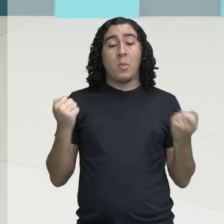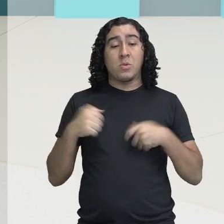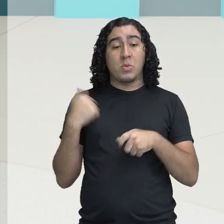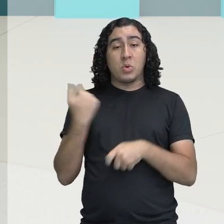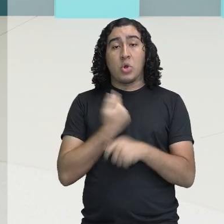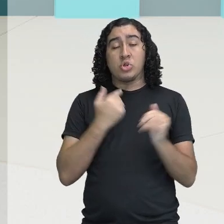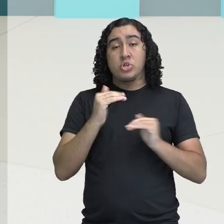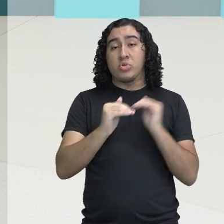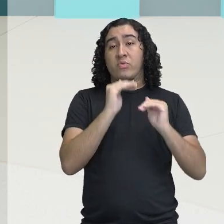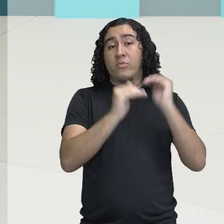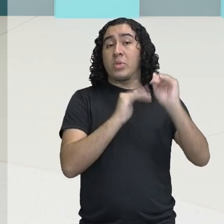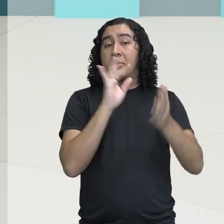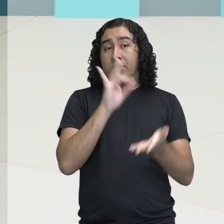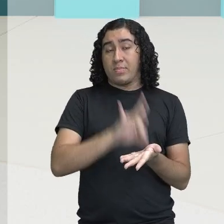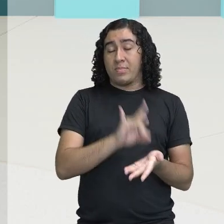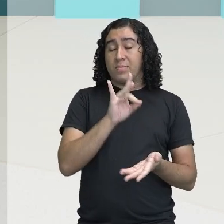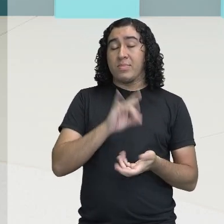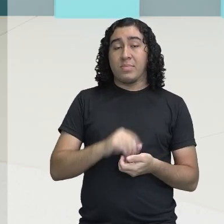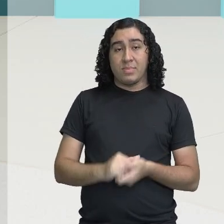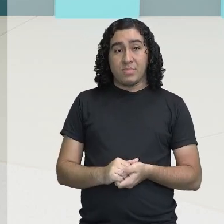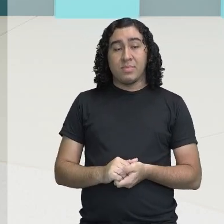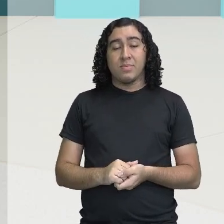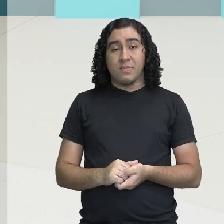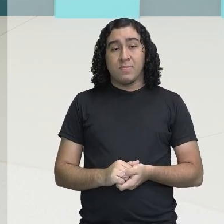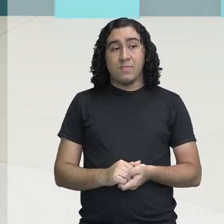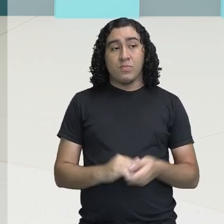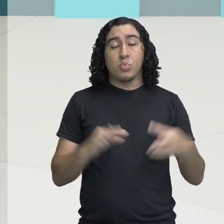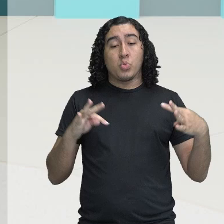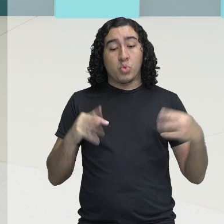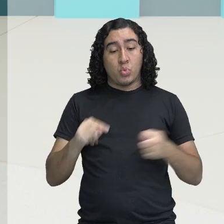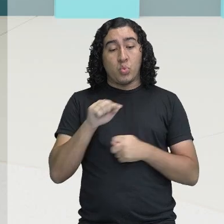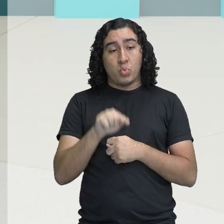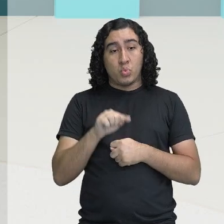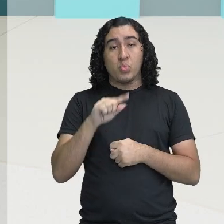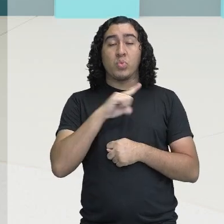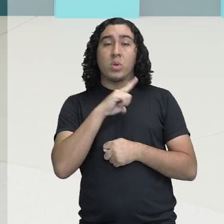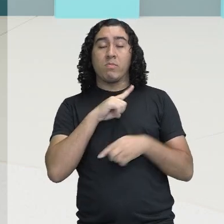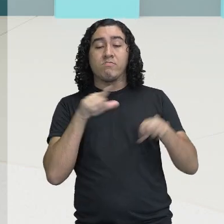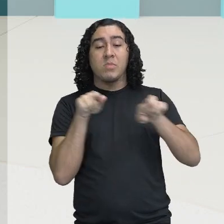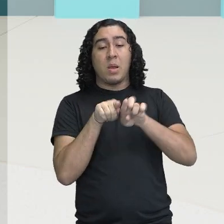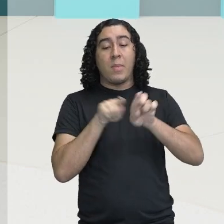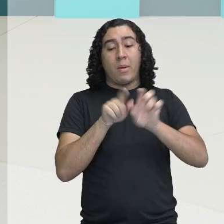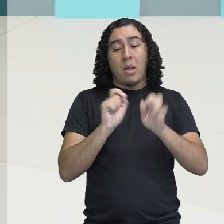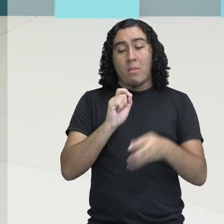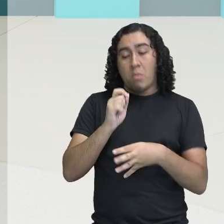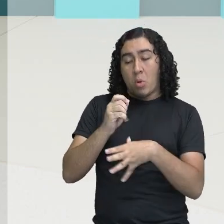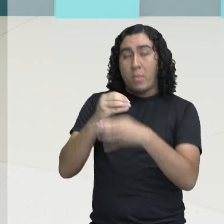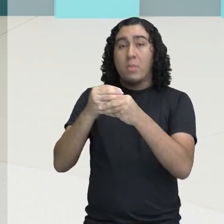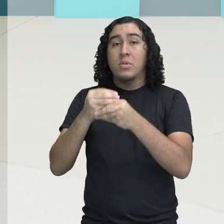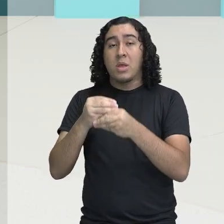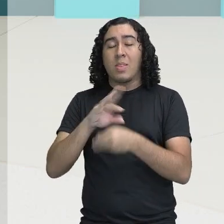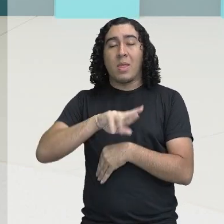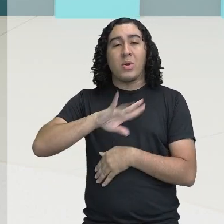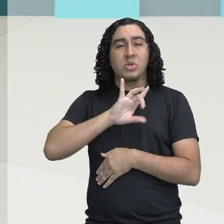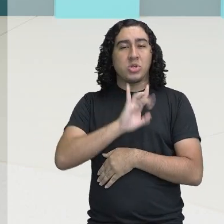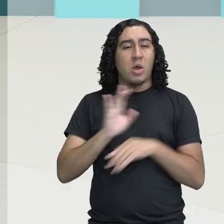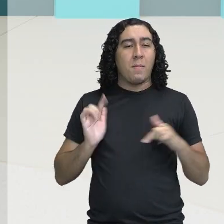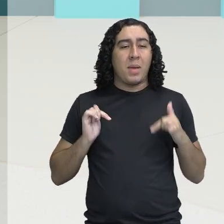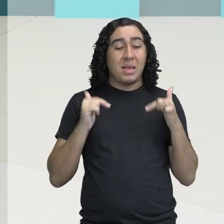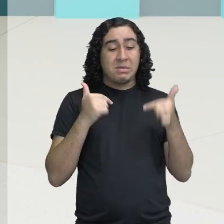nosso desenvolvimento. E tudo isso passa a construir não somente uma